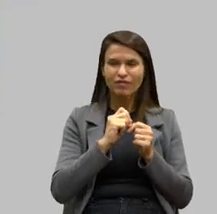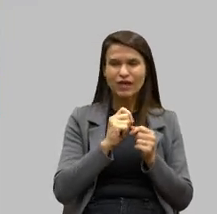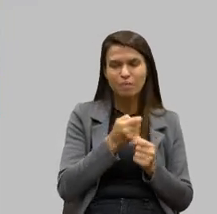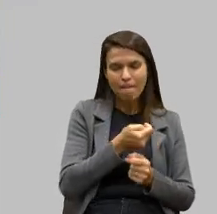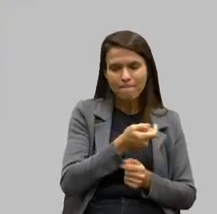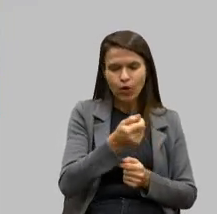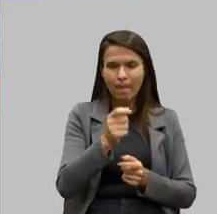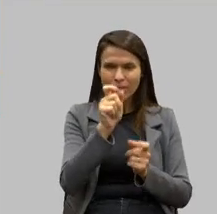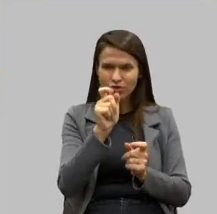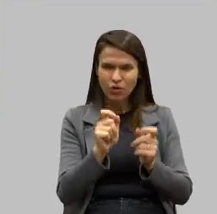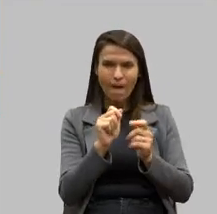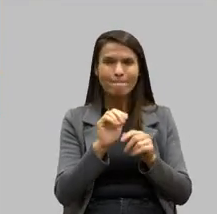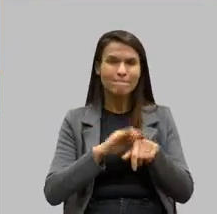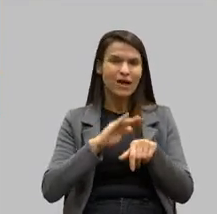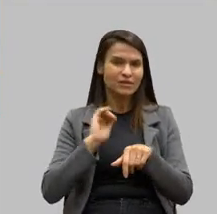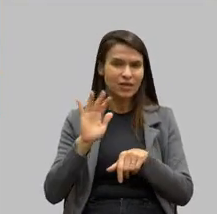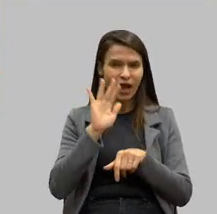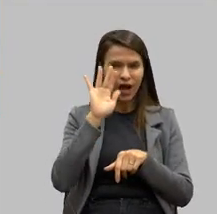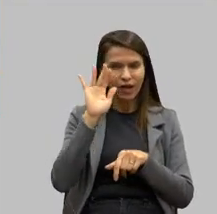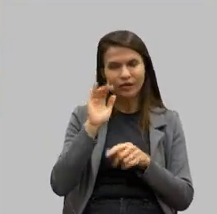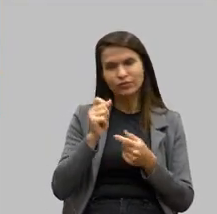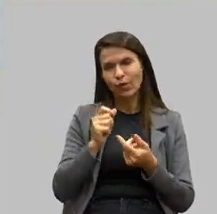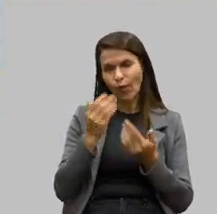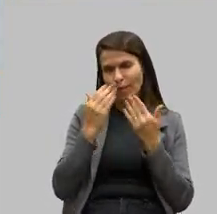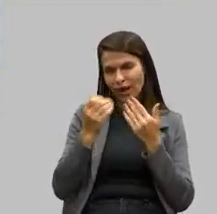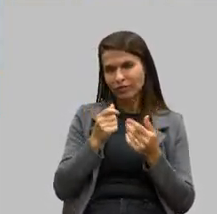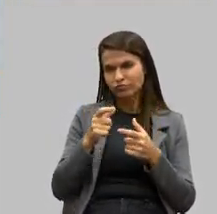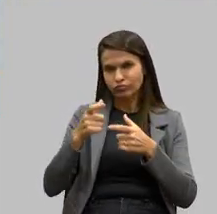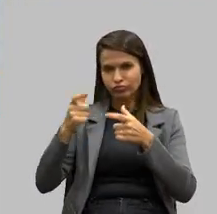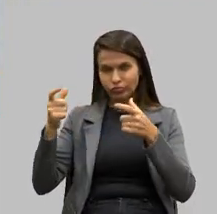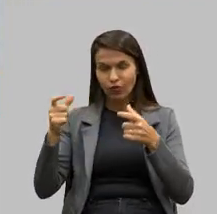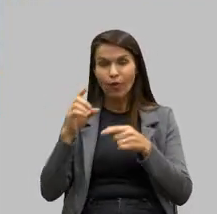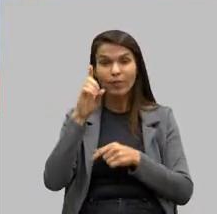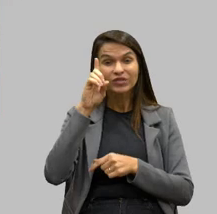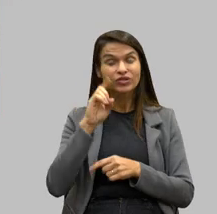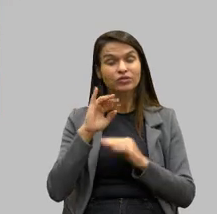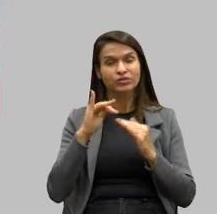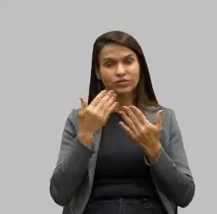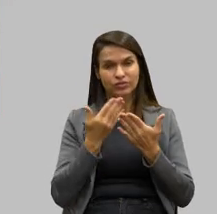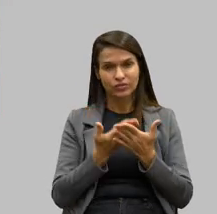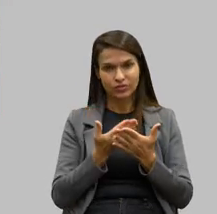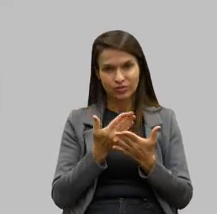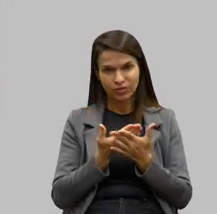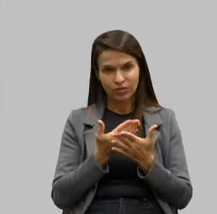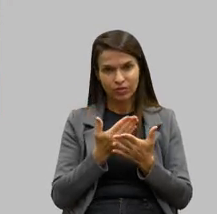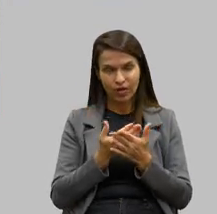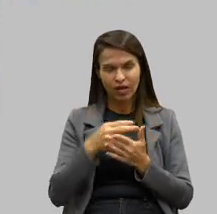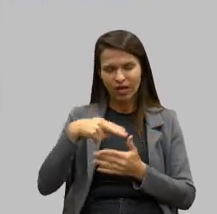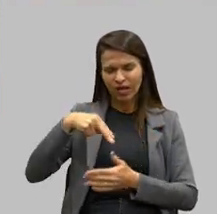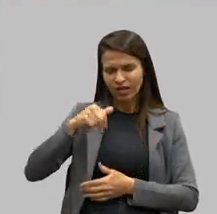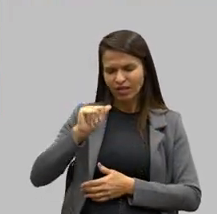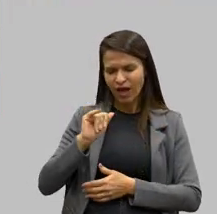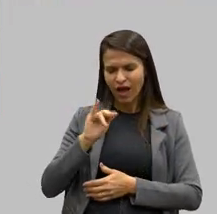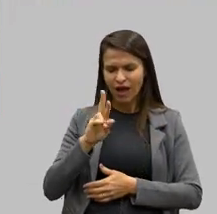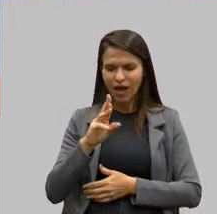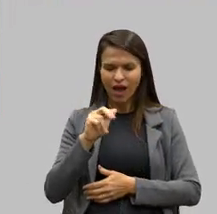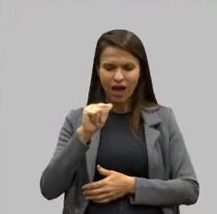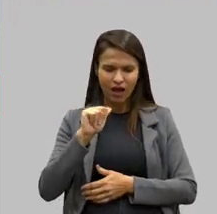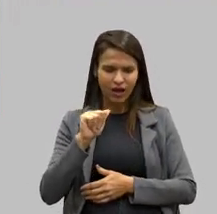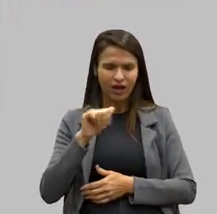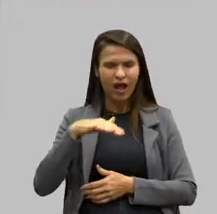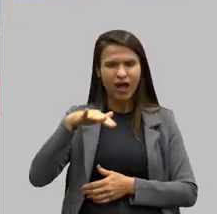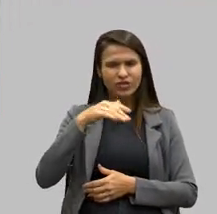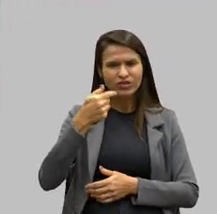É uma coisa que acontece. Foi uma diretora de escola na Iara, se eu não me engano, a regional de Sete